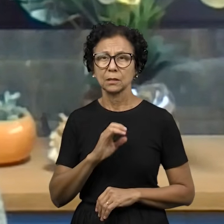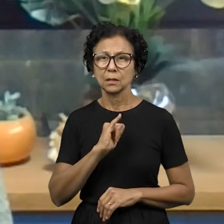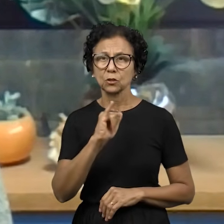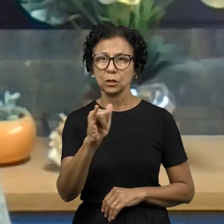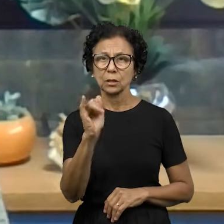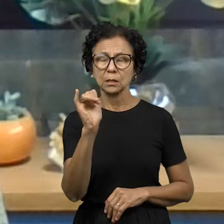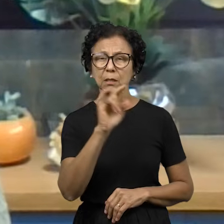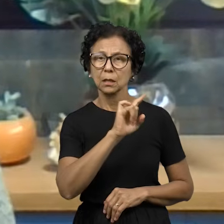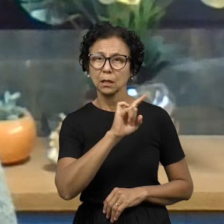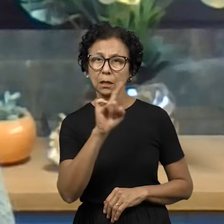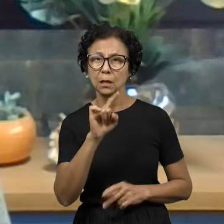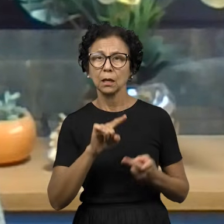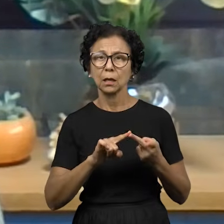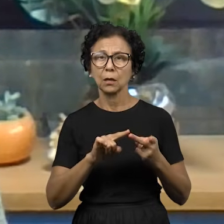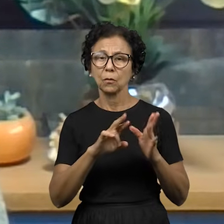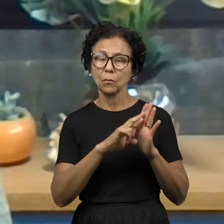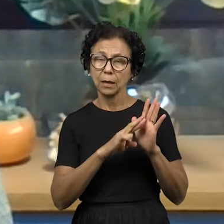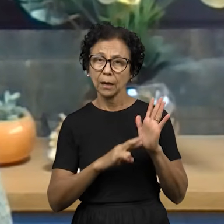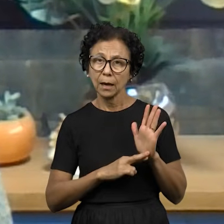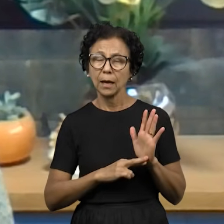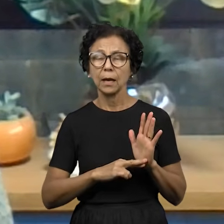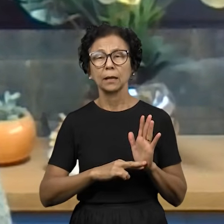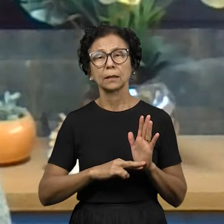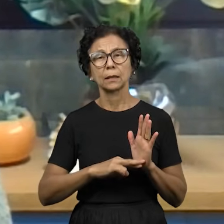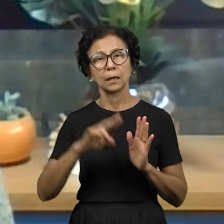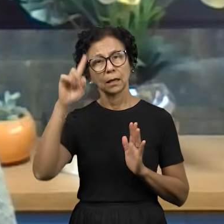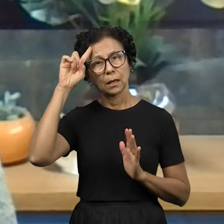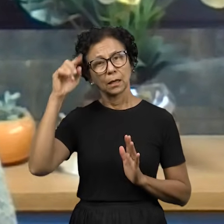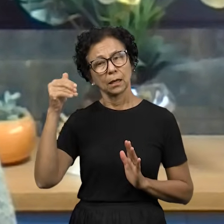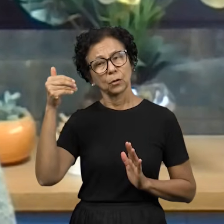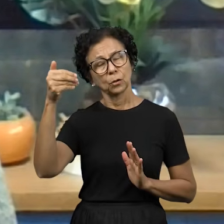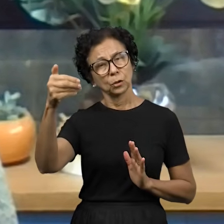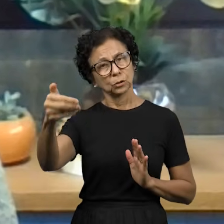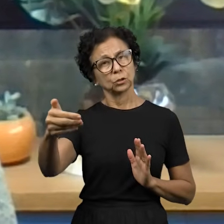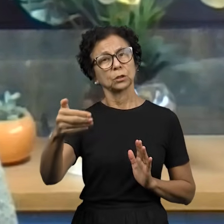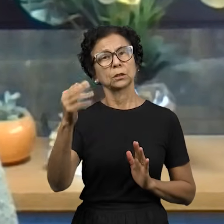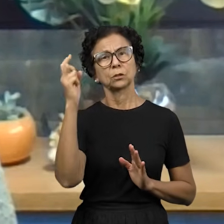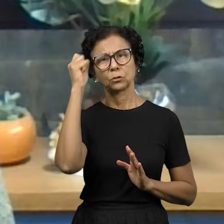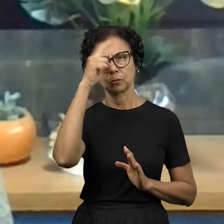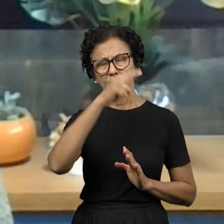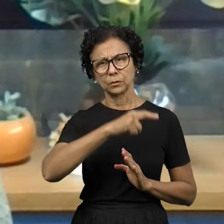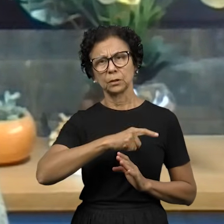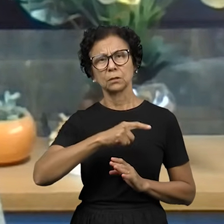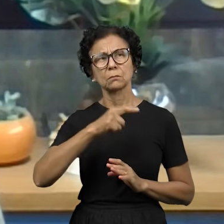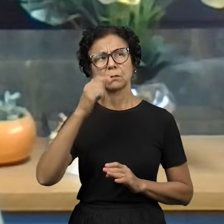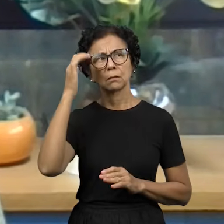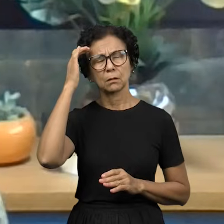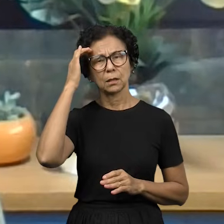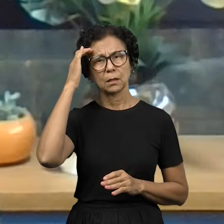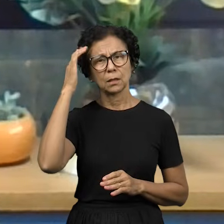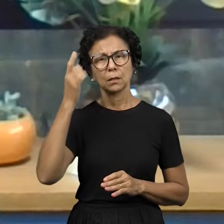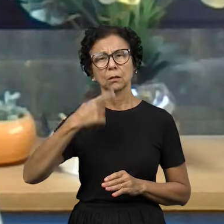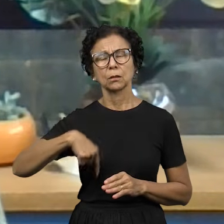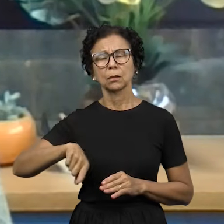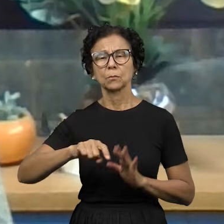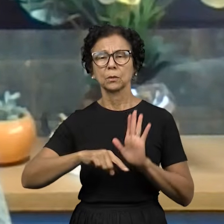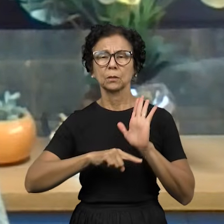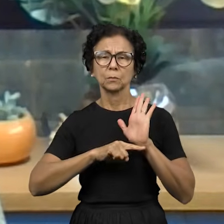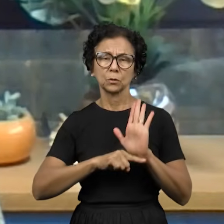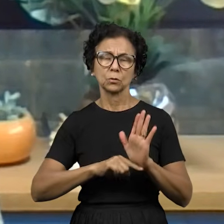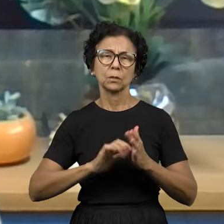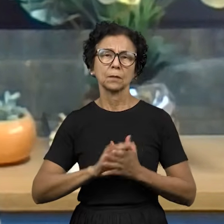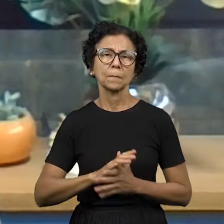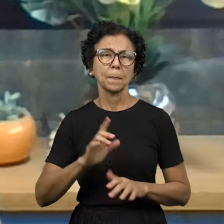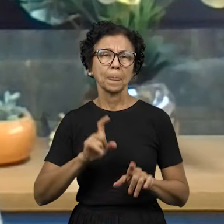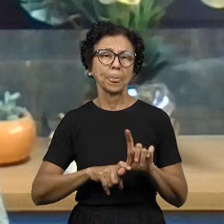a regra, a rotina. Então, sim, nós também podemos auxiliar esse grupo, independente de